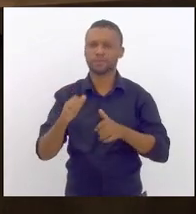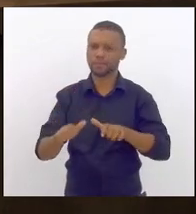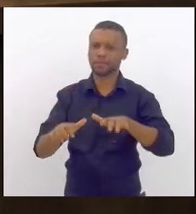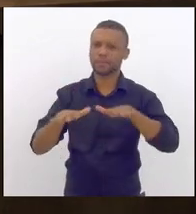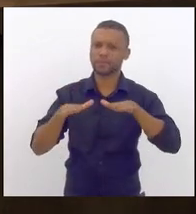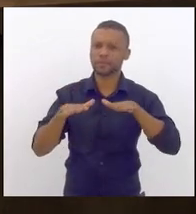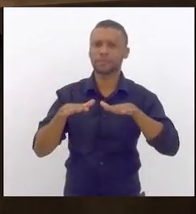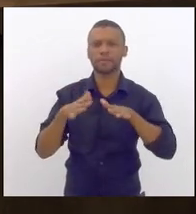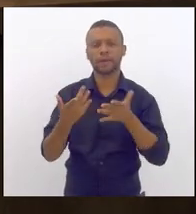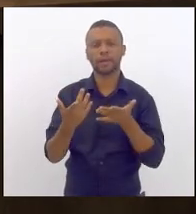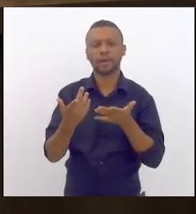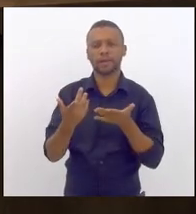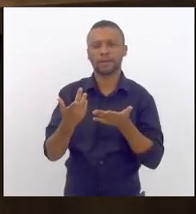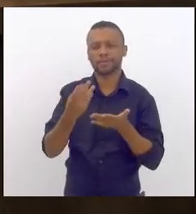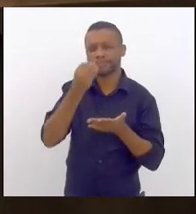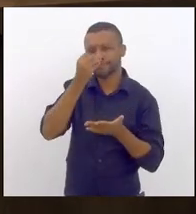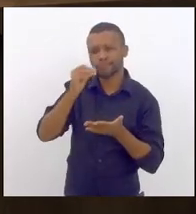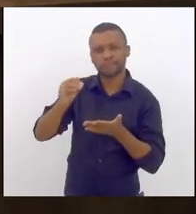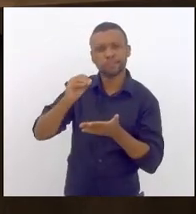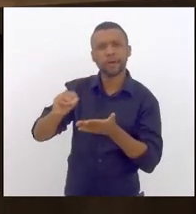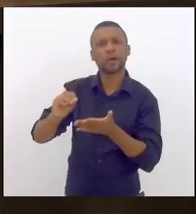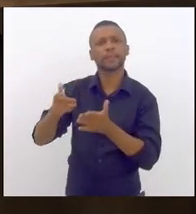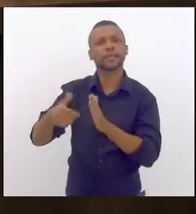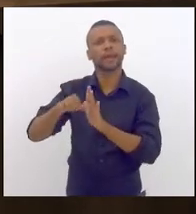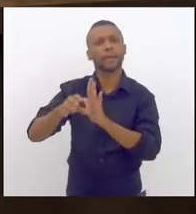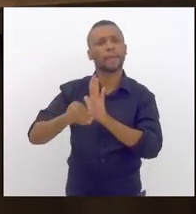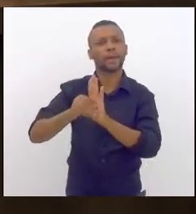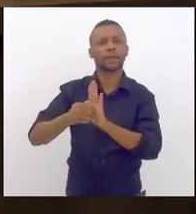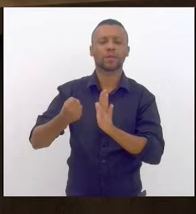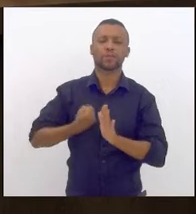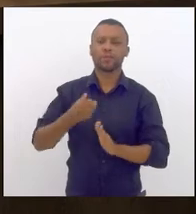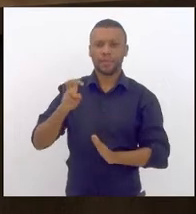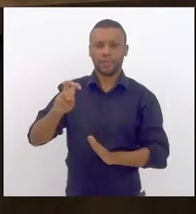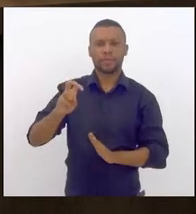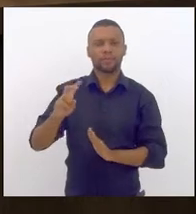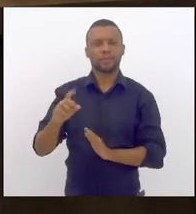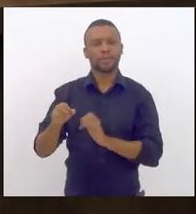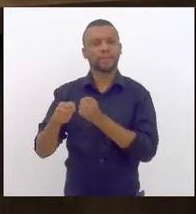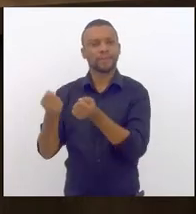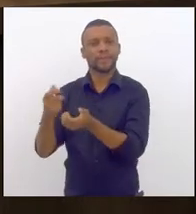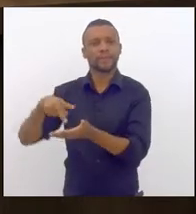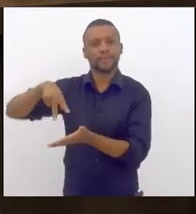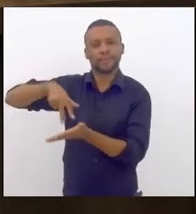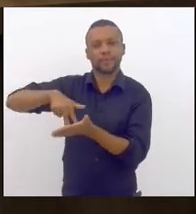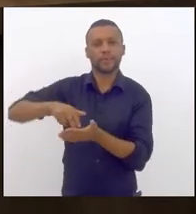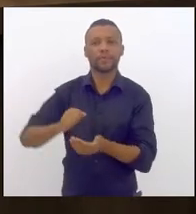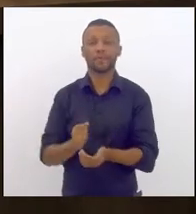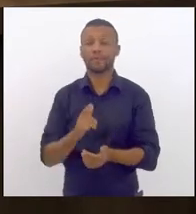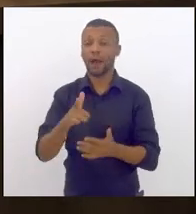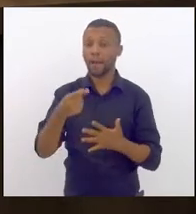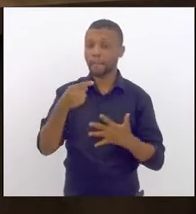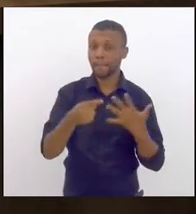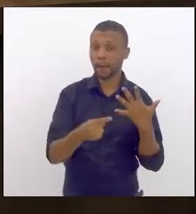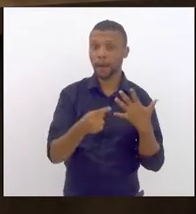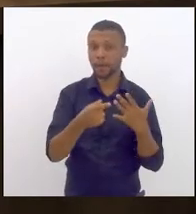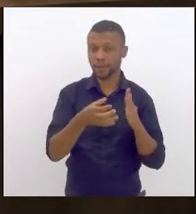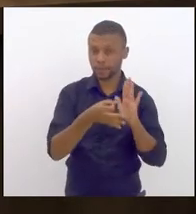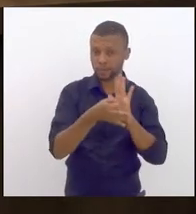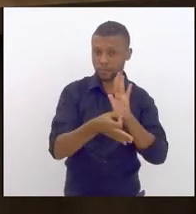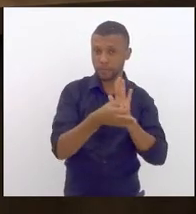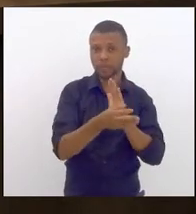pela rejeição da emenda 5 da Defesa Civil. Contrário às demais